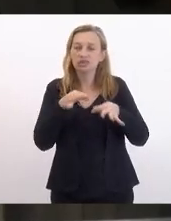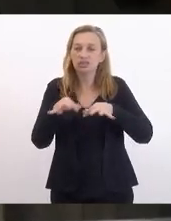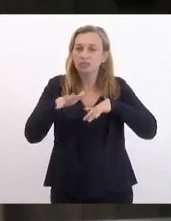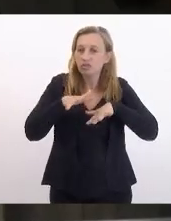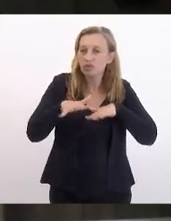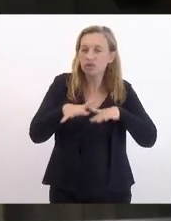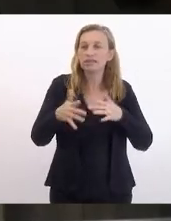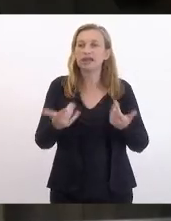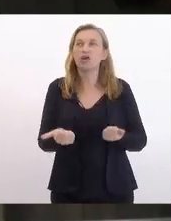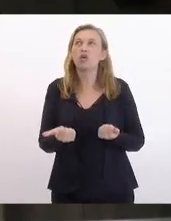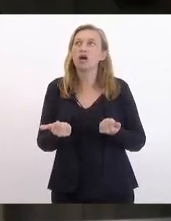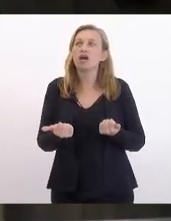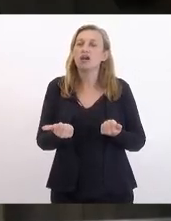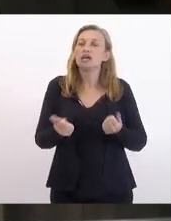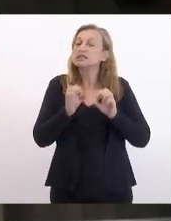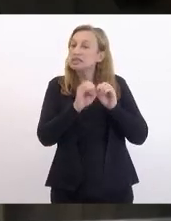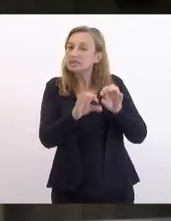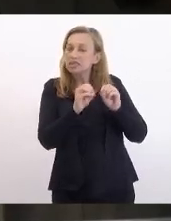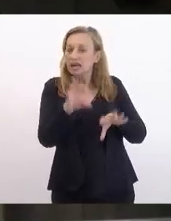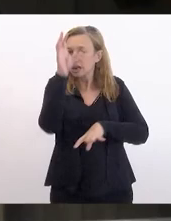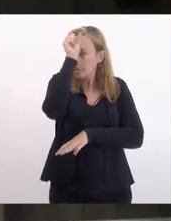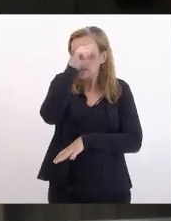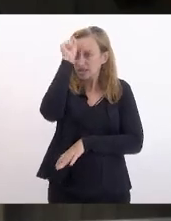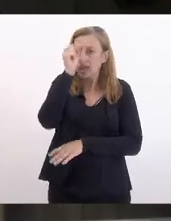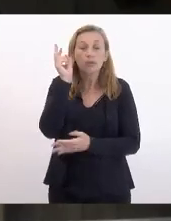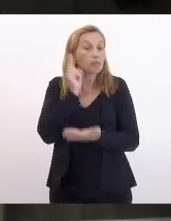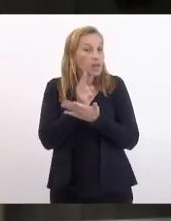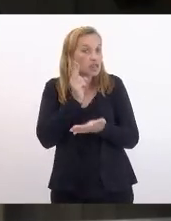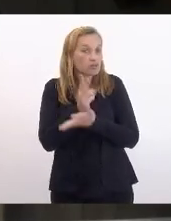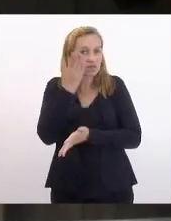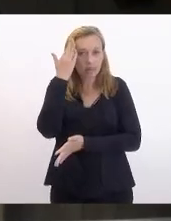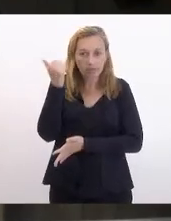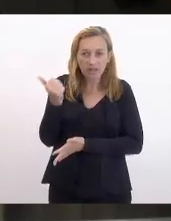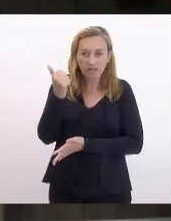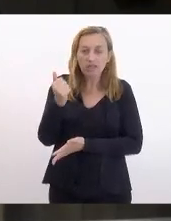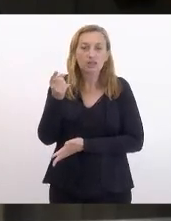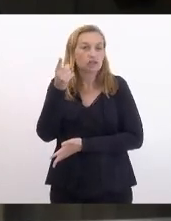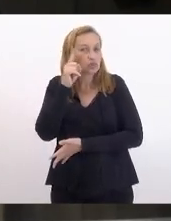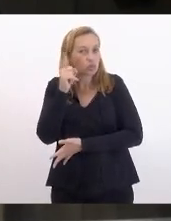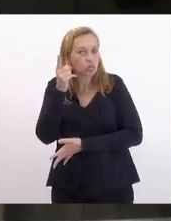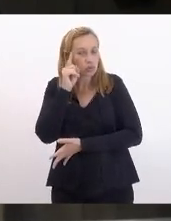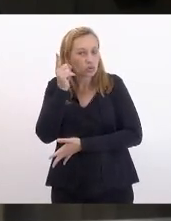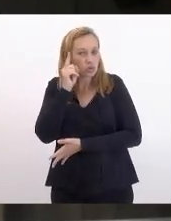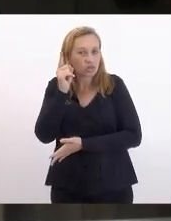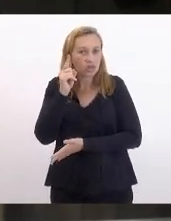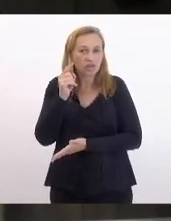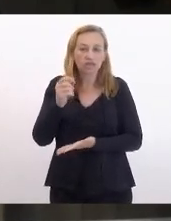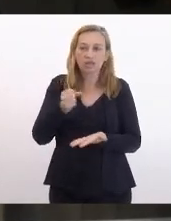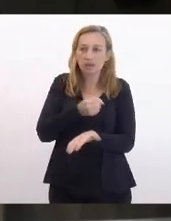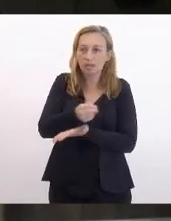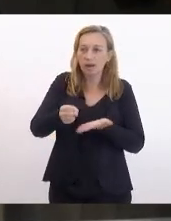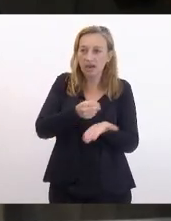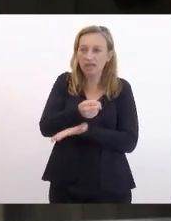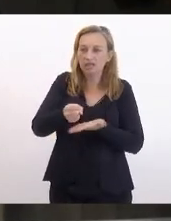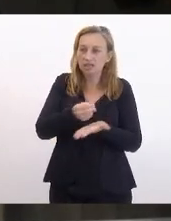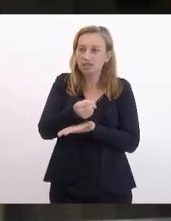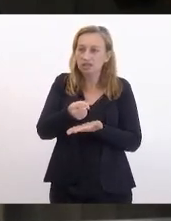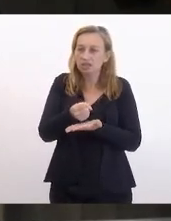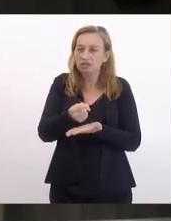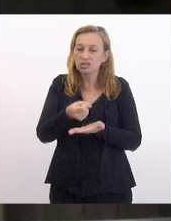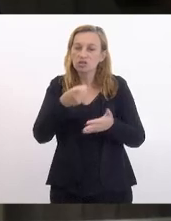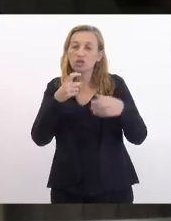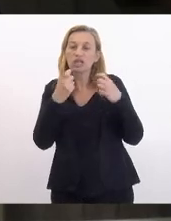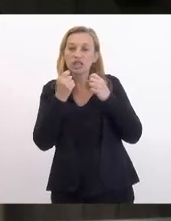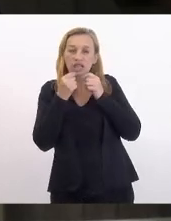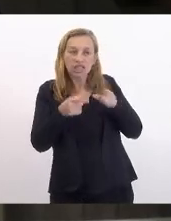manifestação liberdade de ensinar e de aprender mesmo sabendo que diariamente esses Pilares estão sendo fustigado e